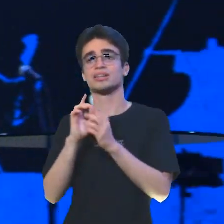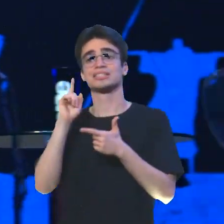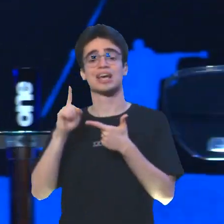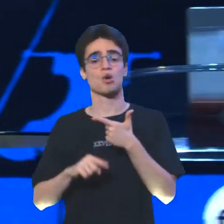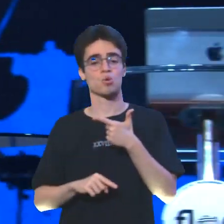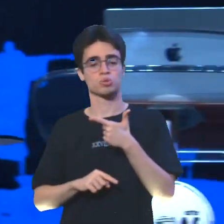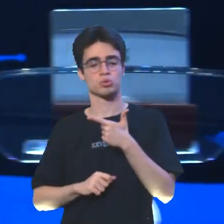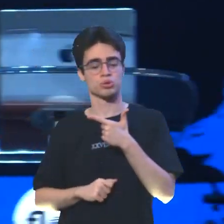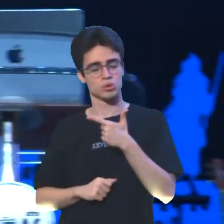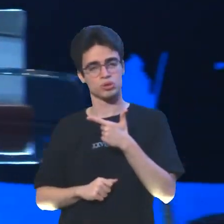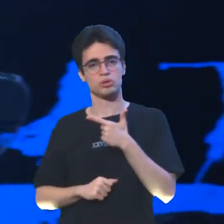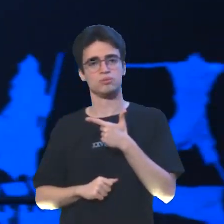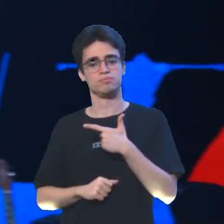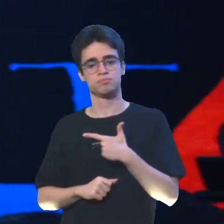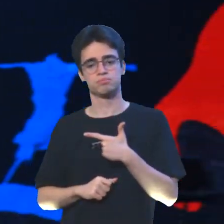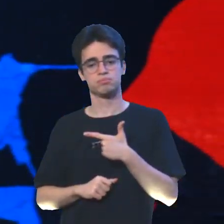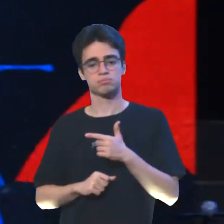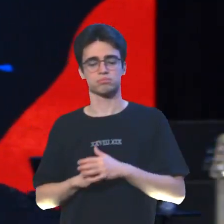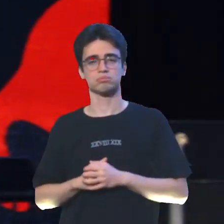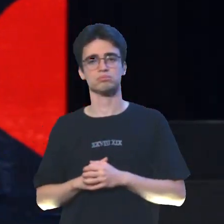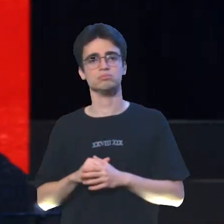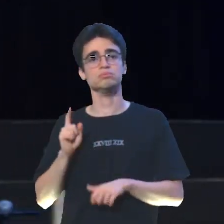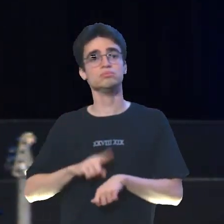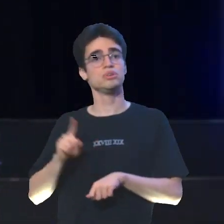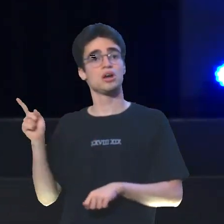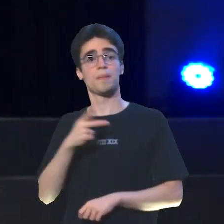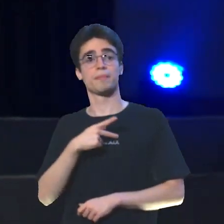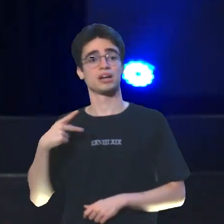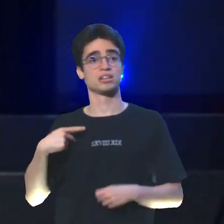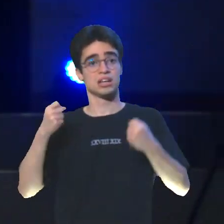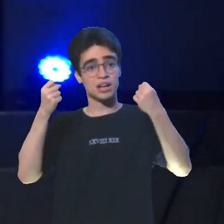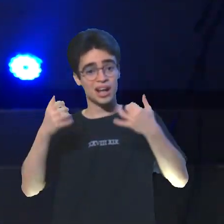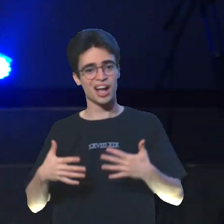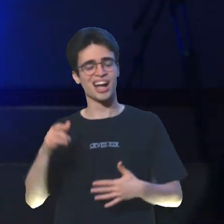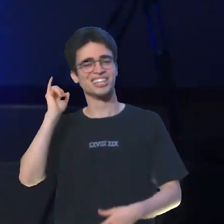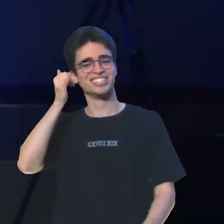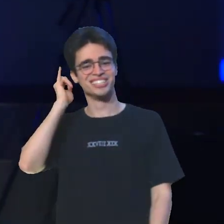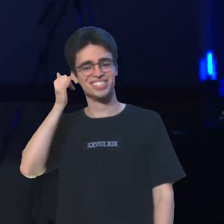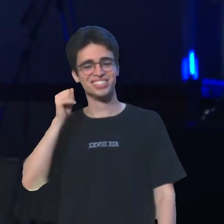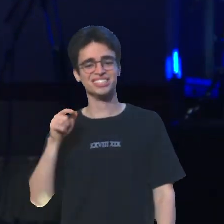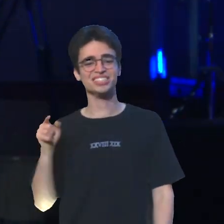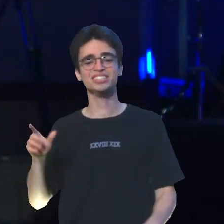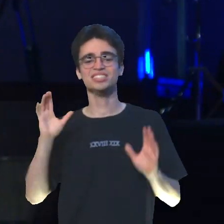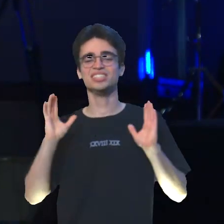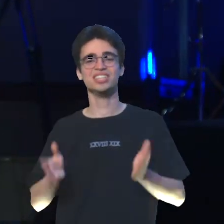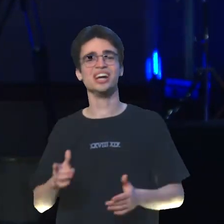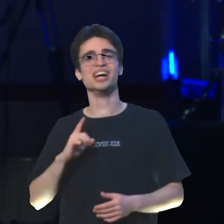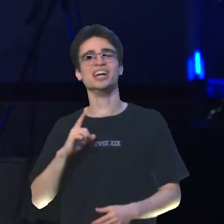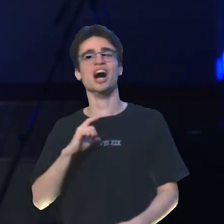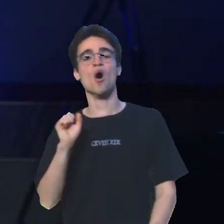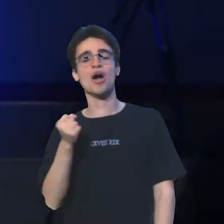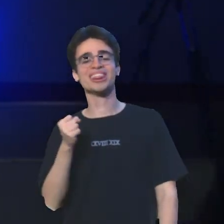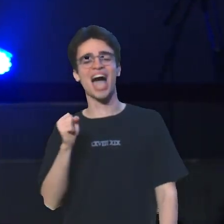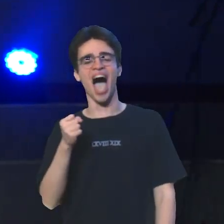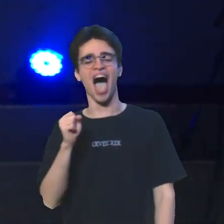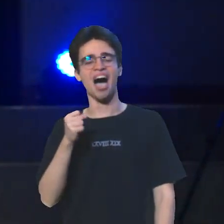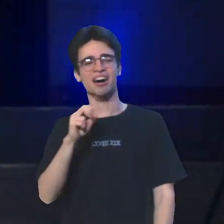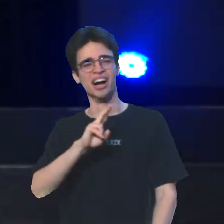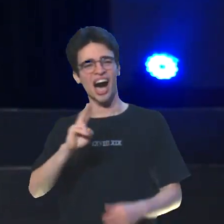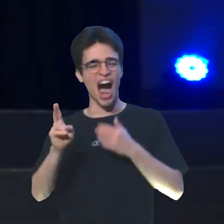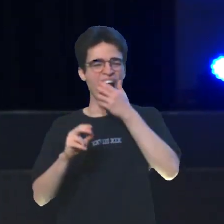lista. Quando o pastor contou essa história, ele já estava no 8º nome da